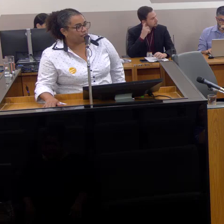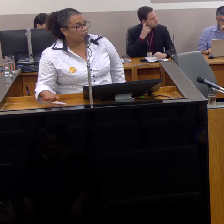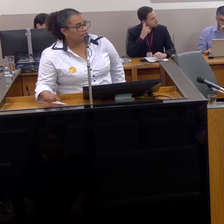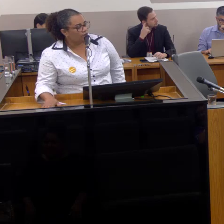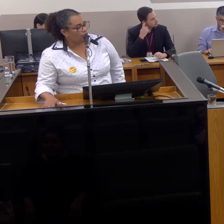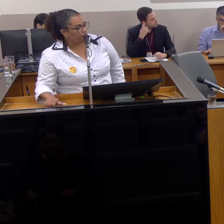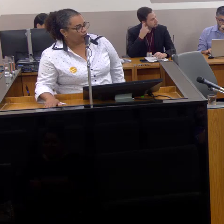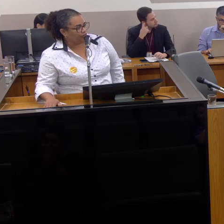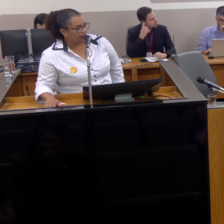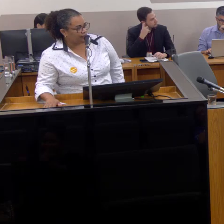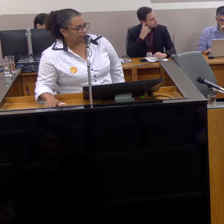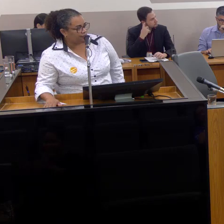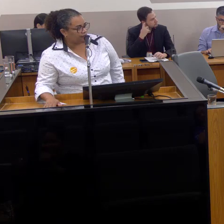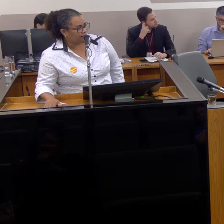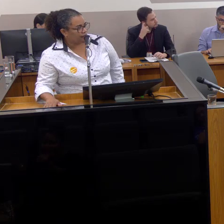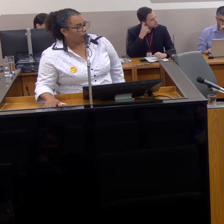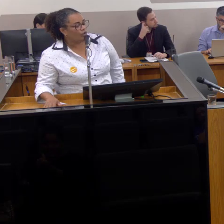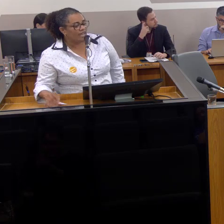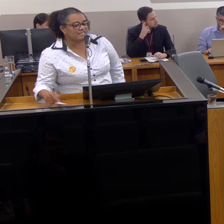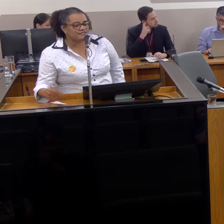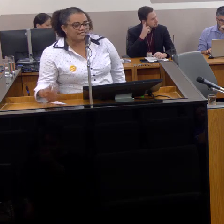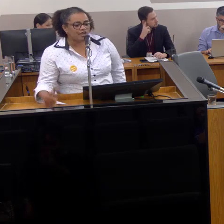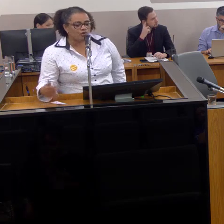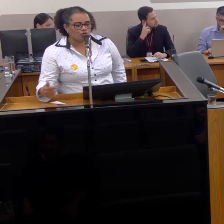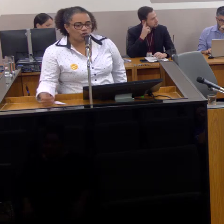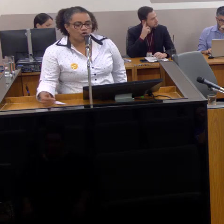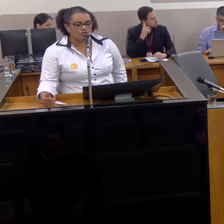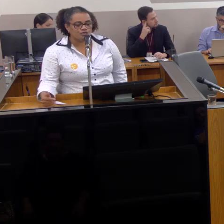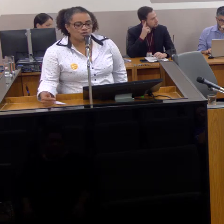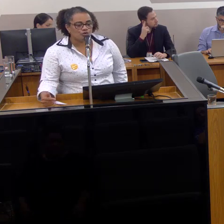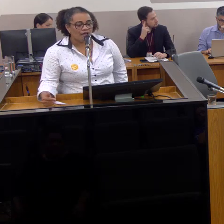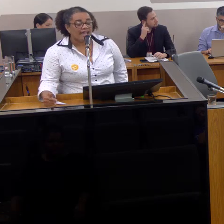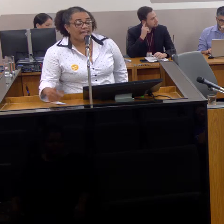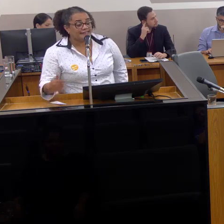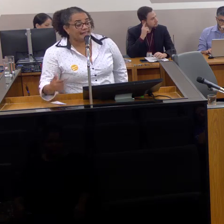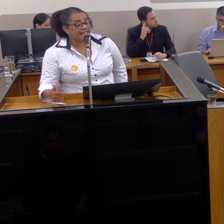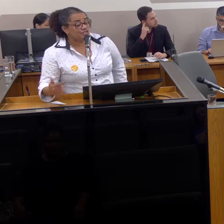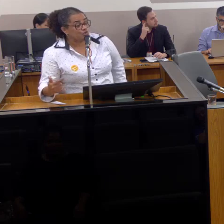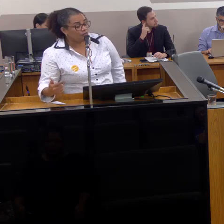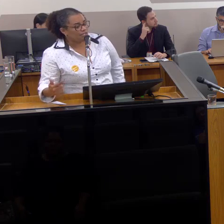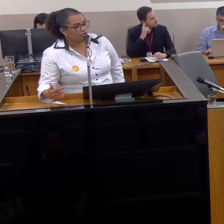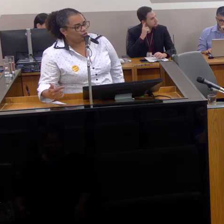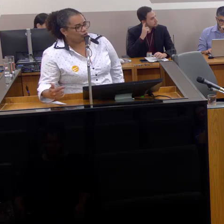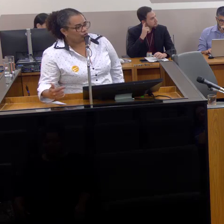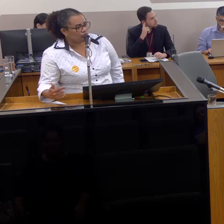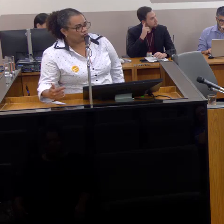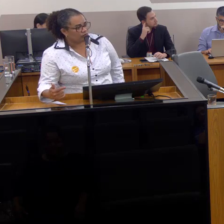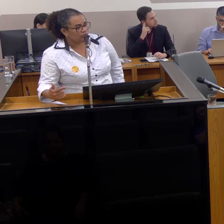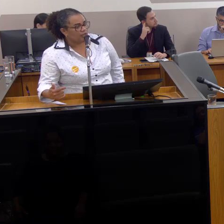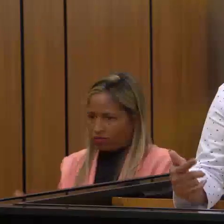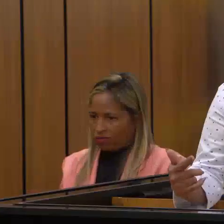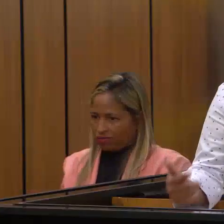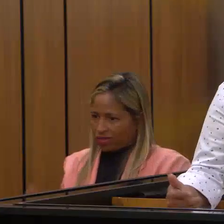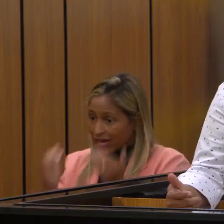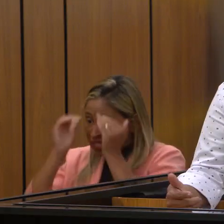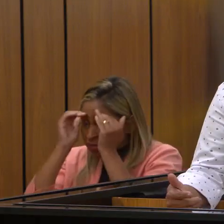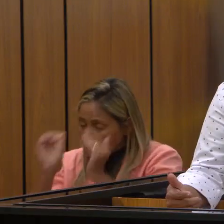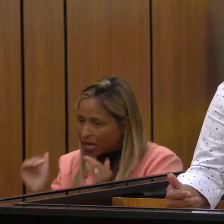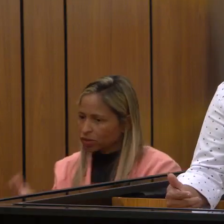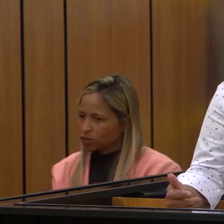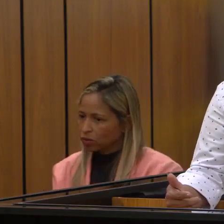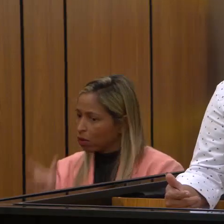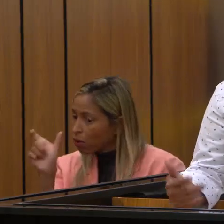não foi falência o que eles fizeram conosco é desumano é